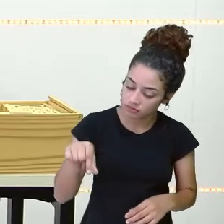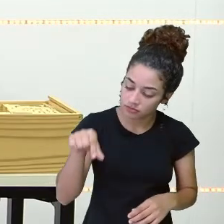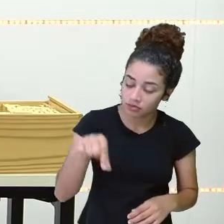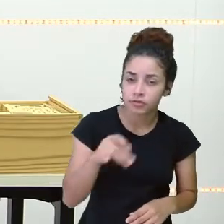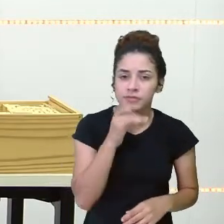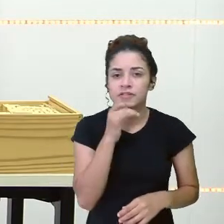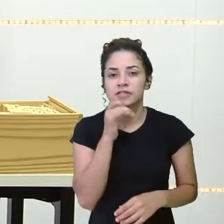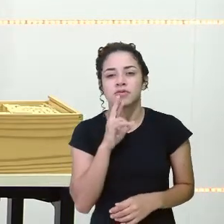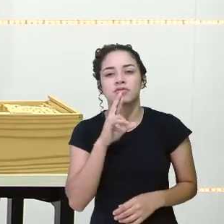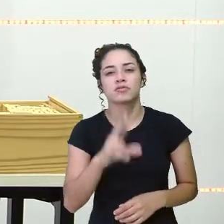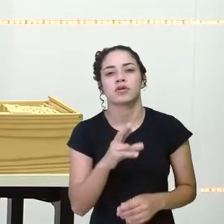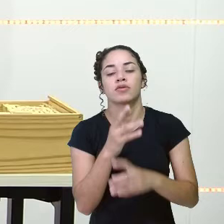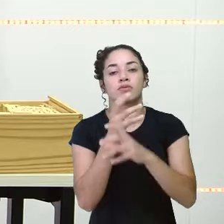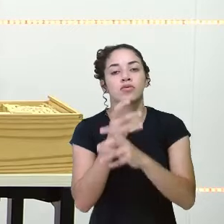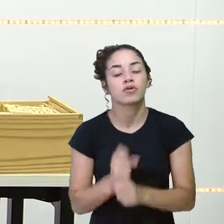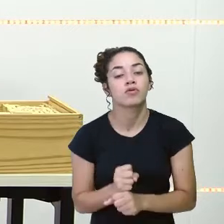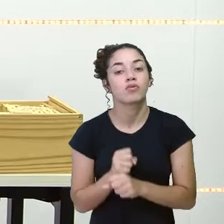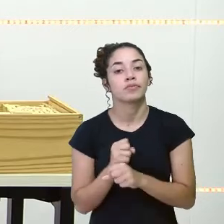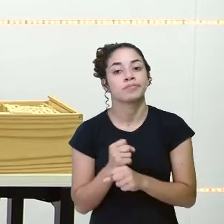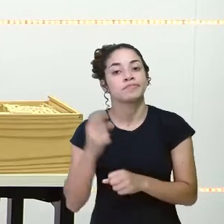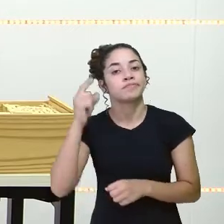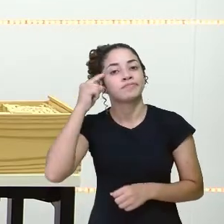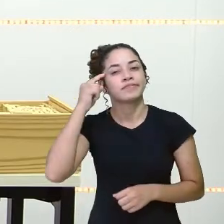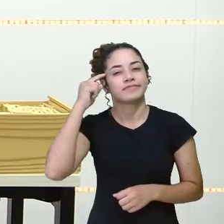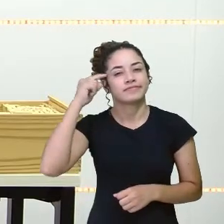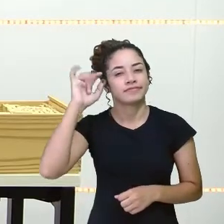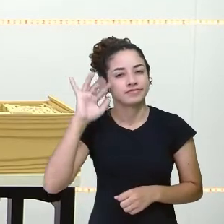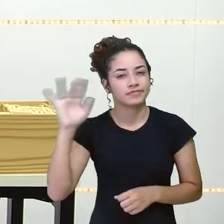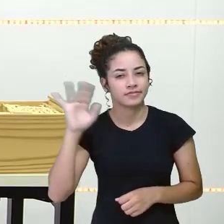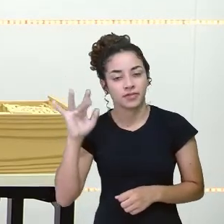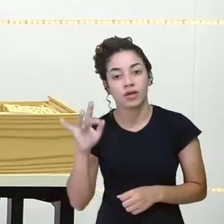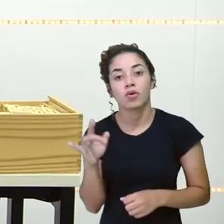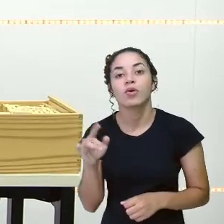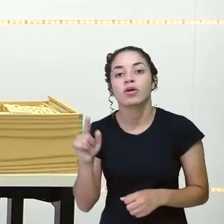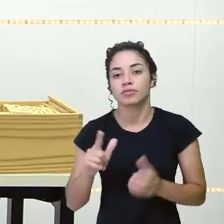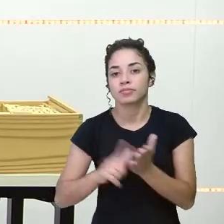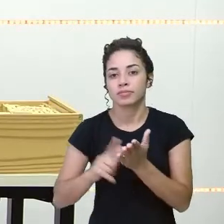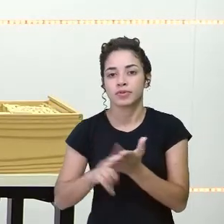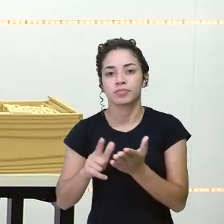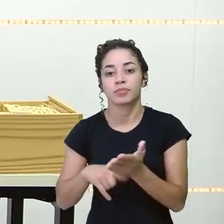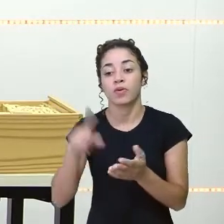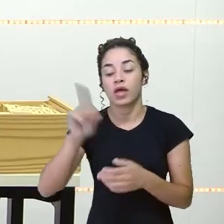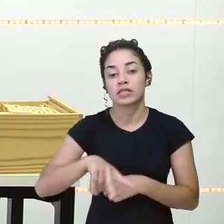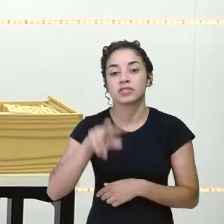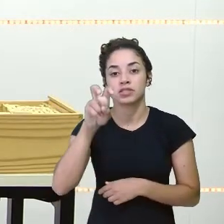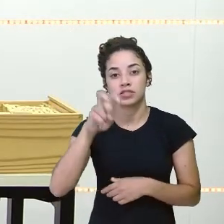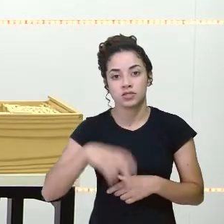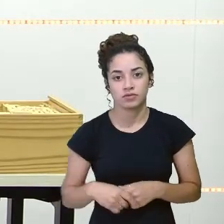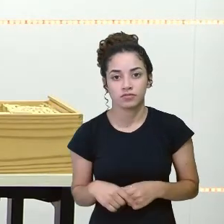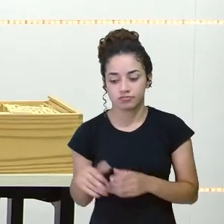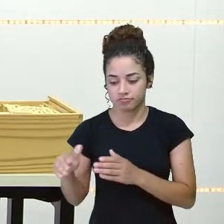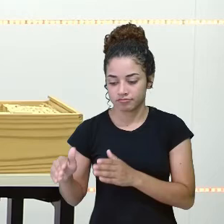do cálculo mental aqui do cartãozinho deu 5 como resposta. Aí vai andar 5 casas.